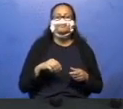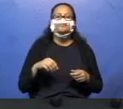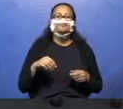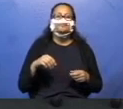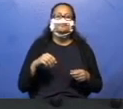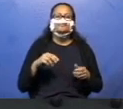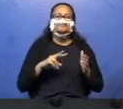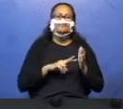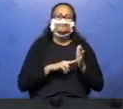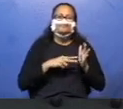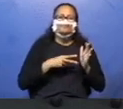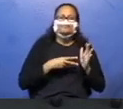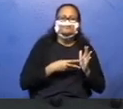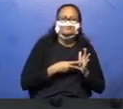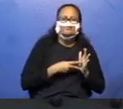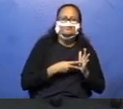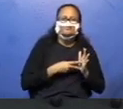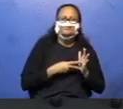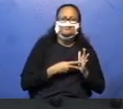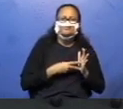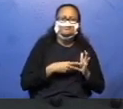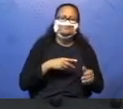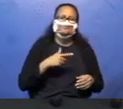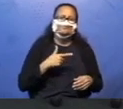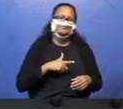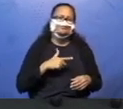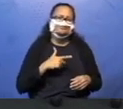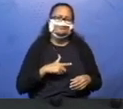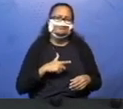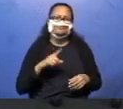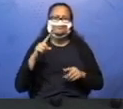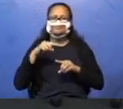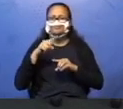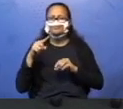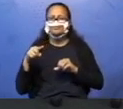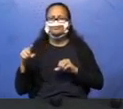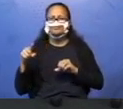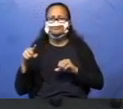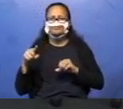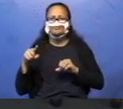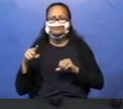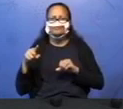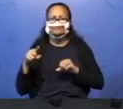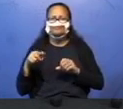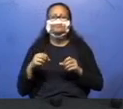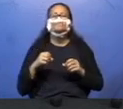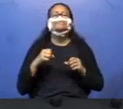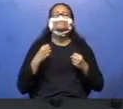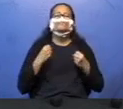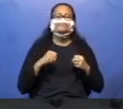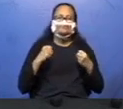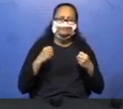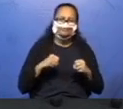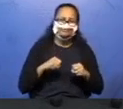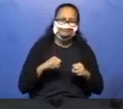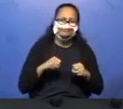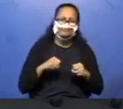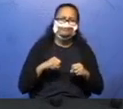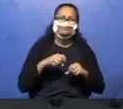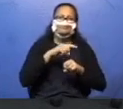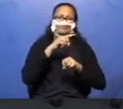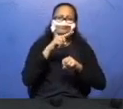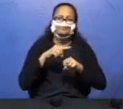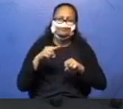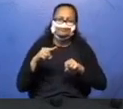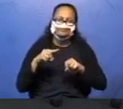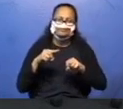e limoês. É assim que a gente fala? Não. Por isso que é importante colocar bem bonito o tio